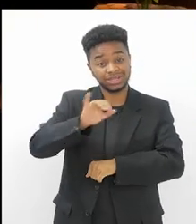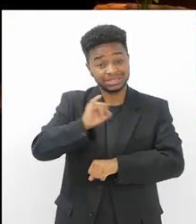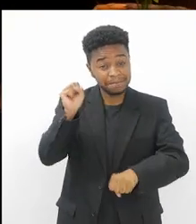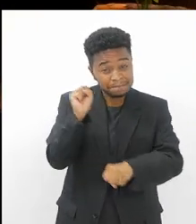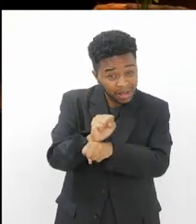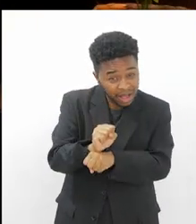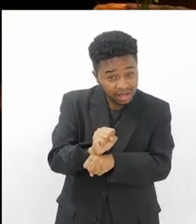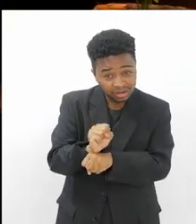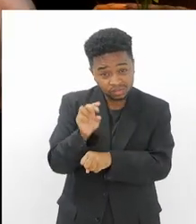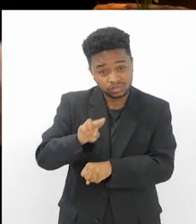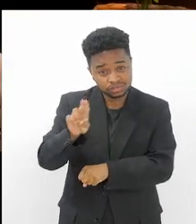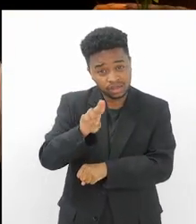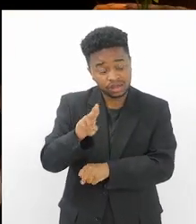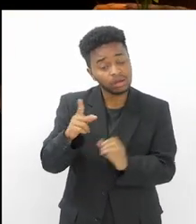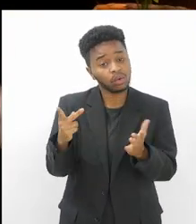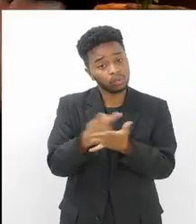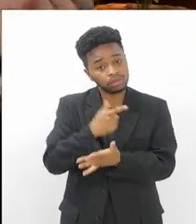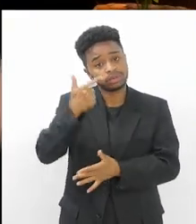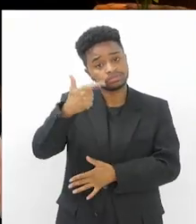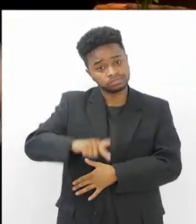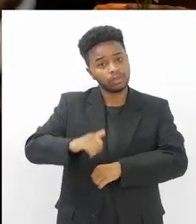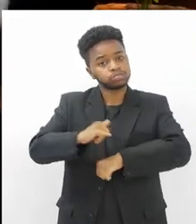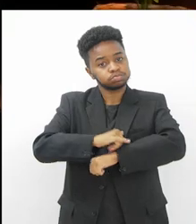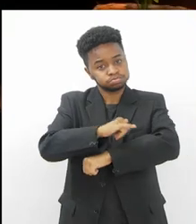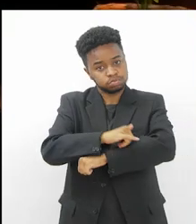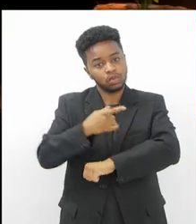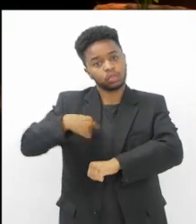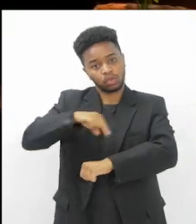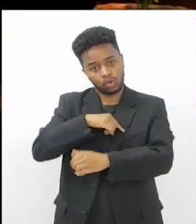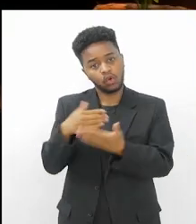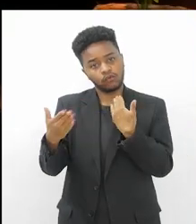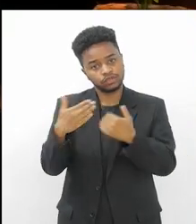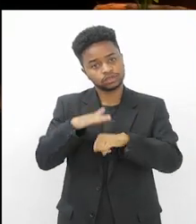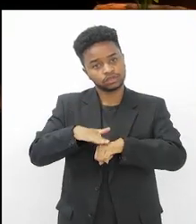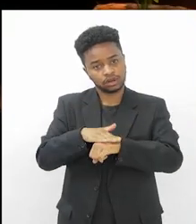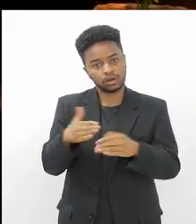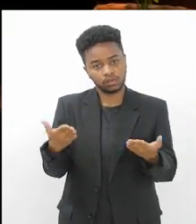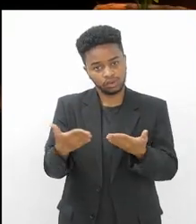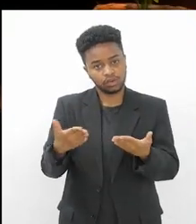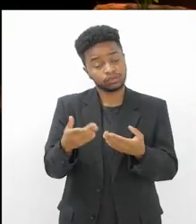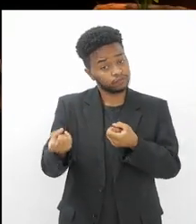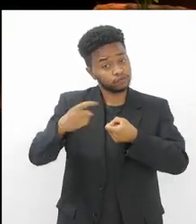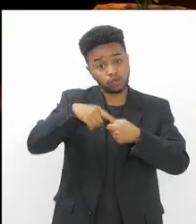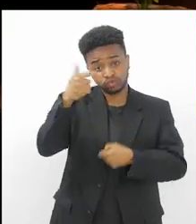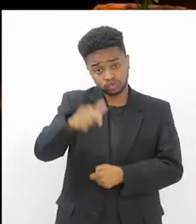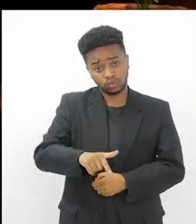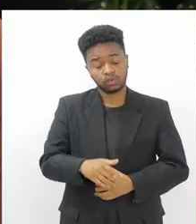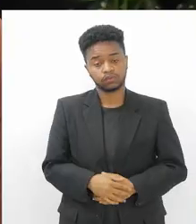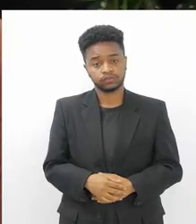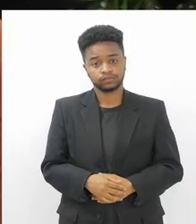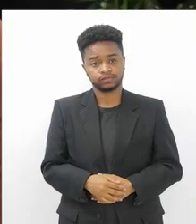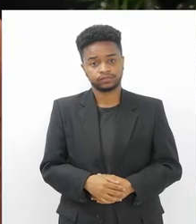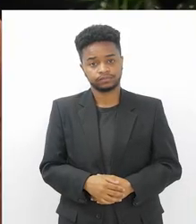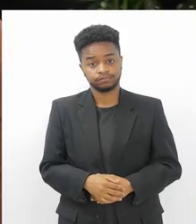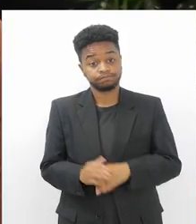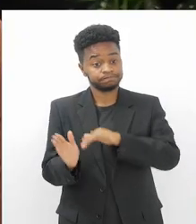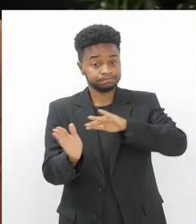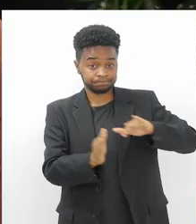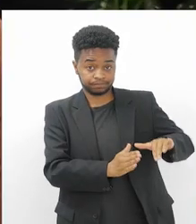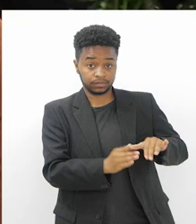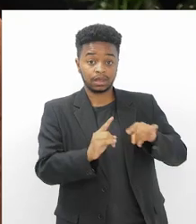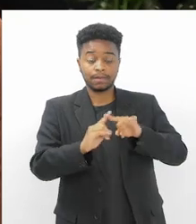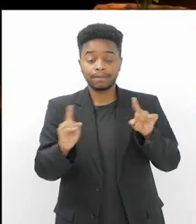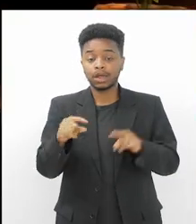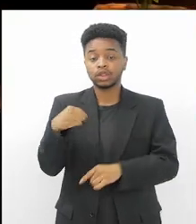Quando você para de usá-los, a obesidade, no caso, que é o que a gente está conversando, volta.